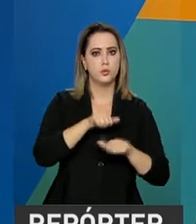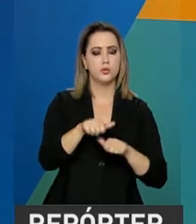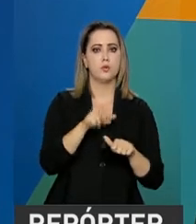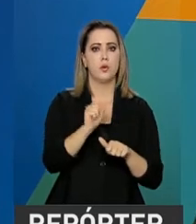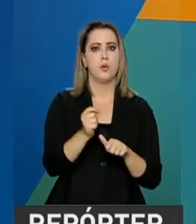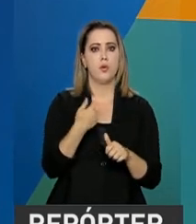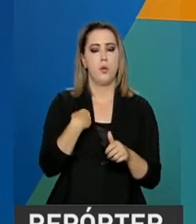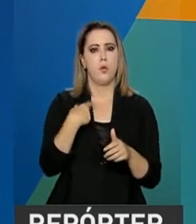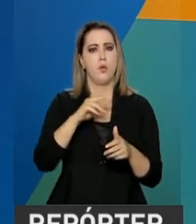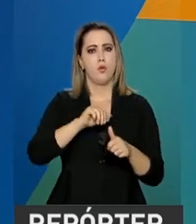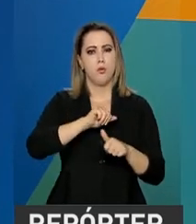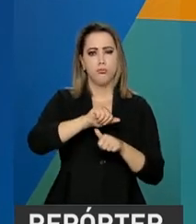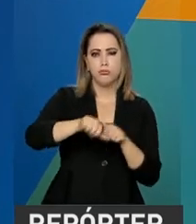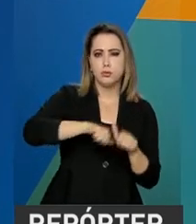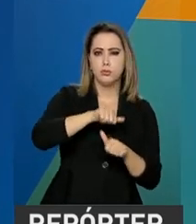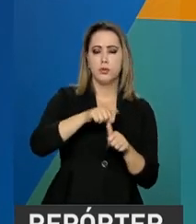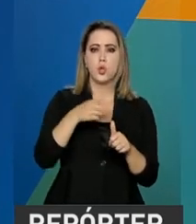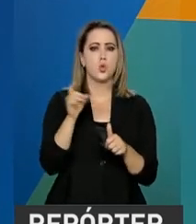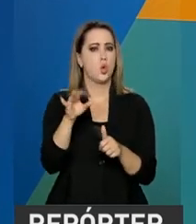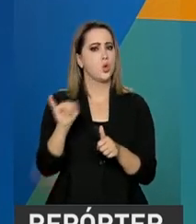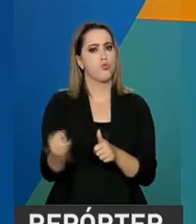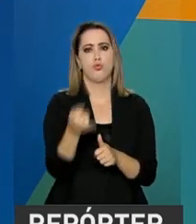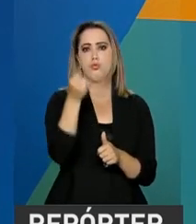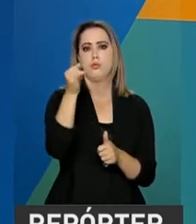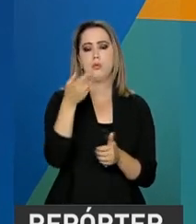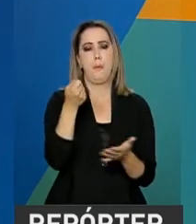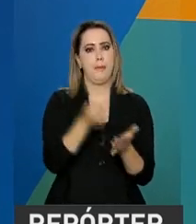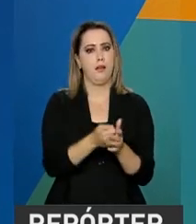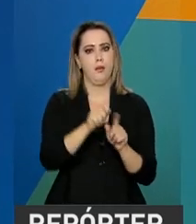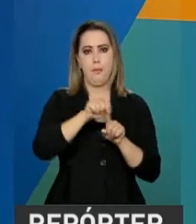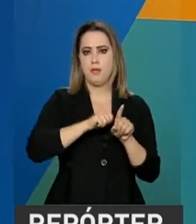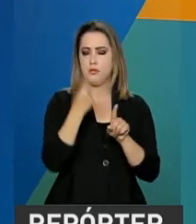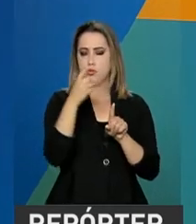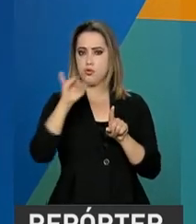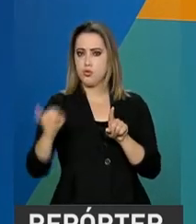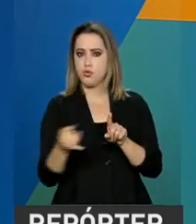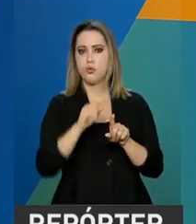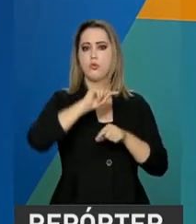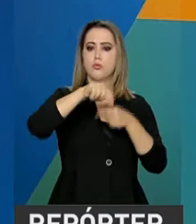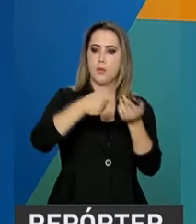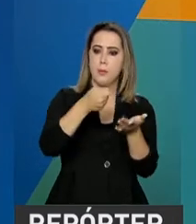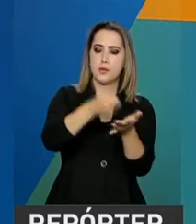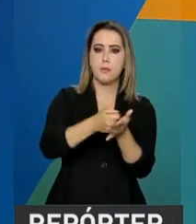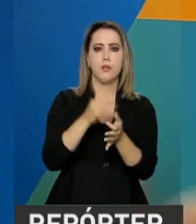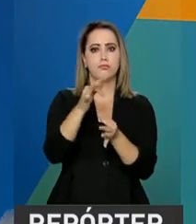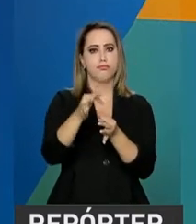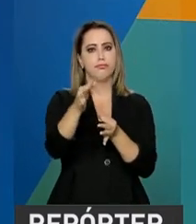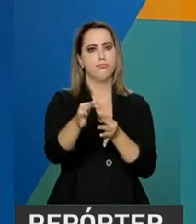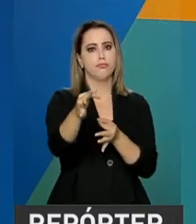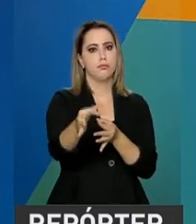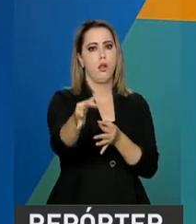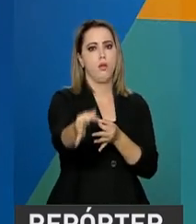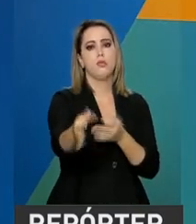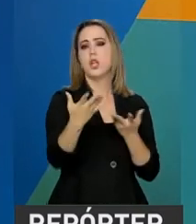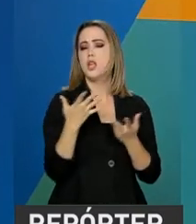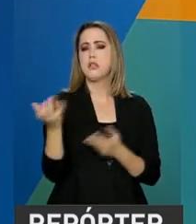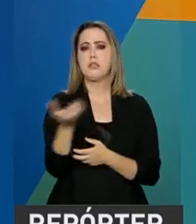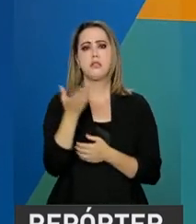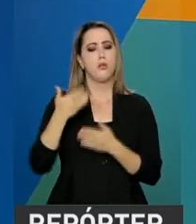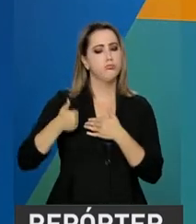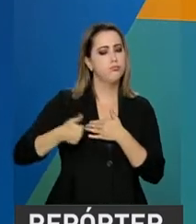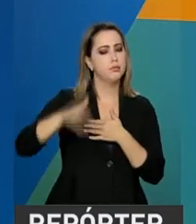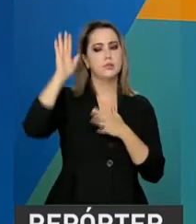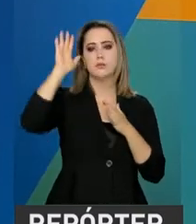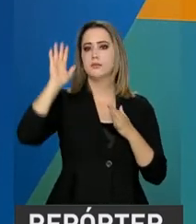pagando somente o juro sair pagando juros correspondente ao próximo período e pode ser renovado quantas vezes quantas